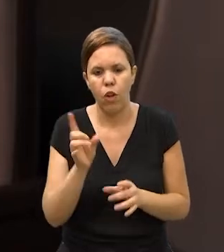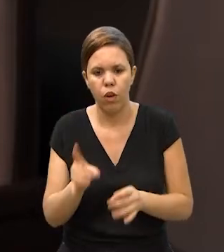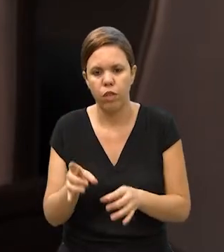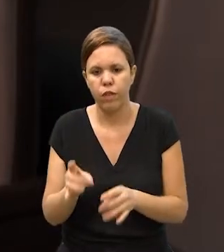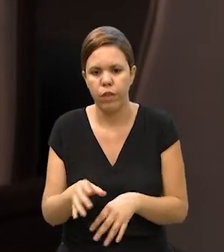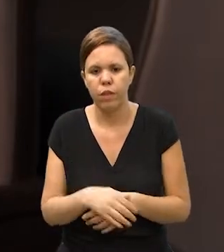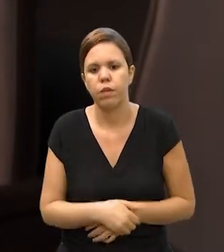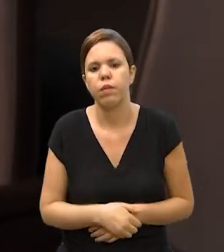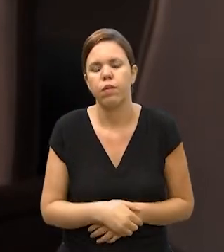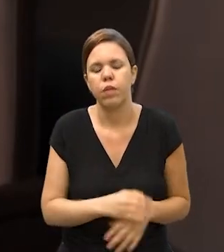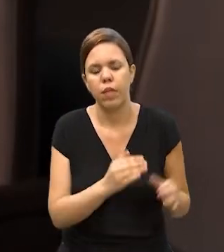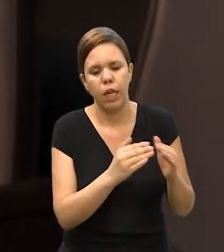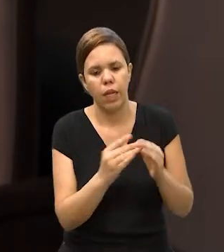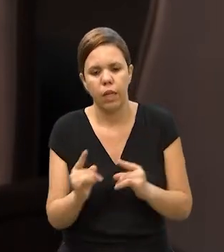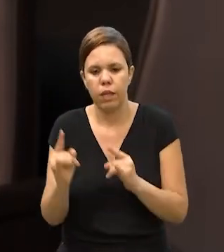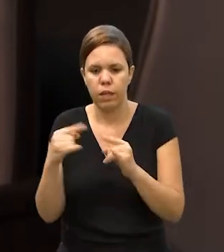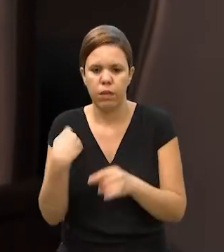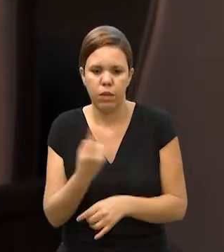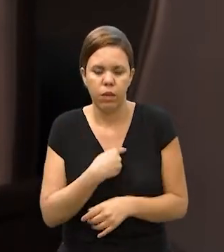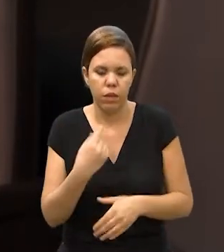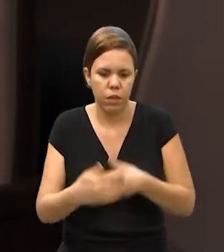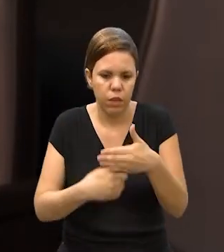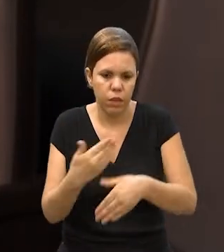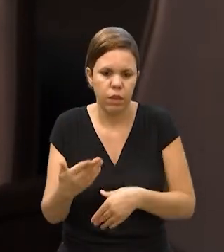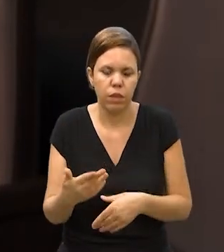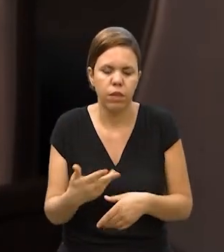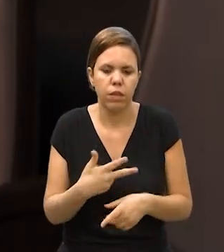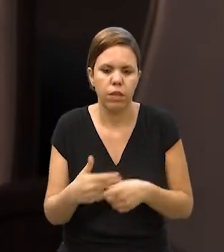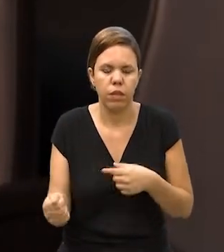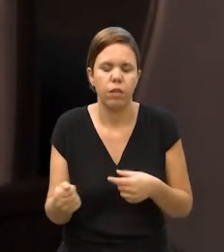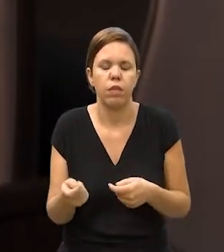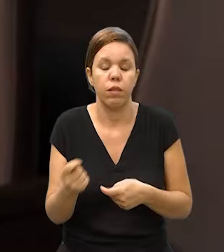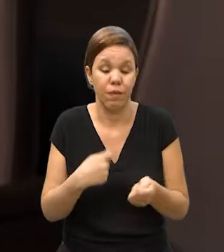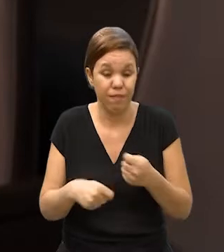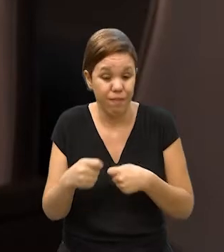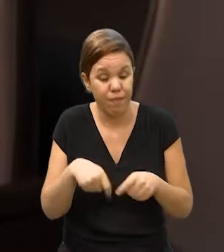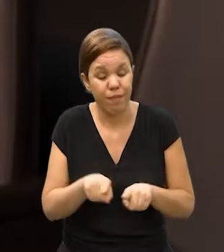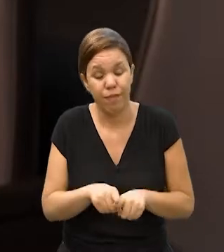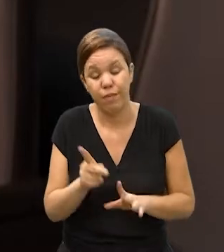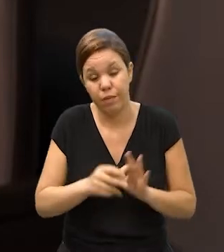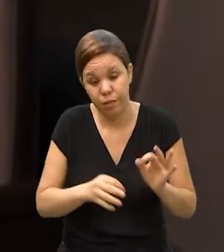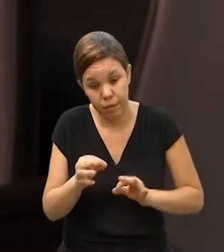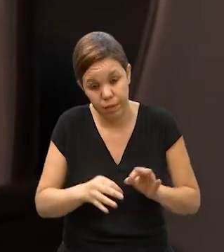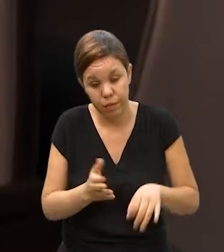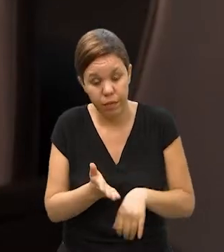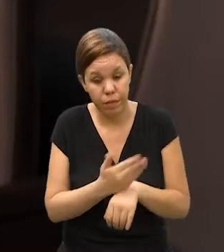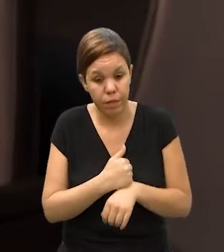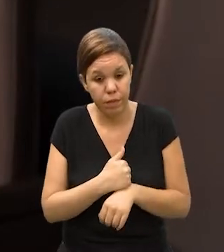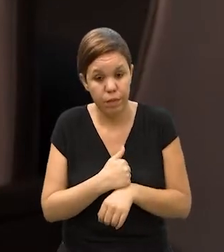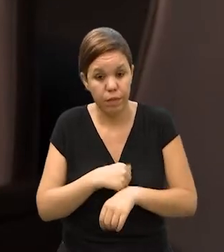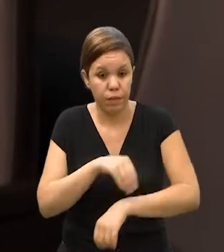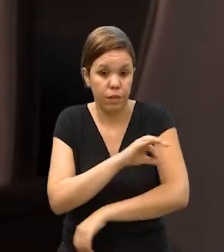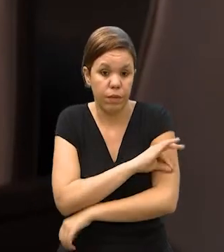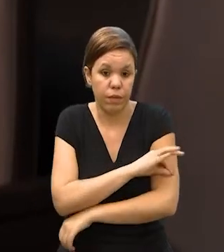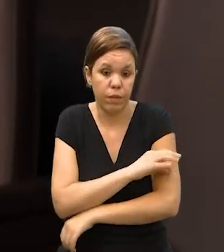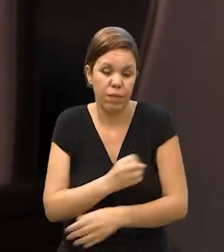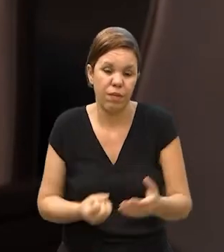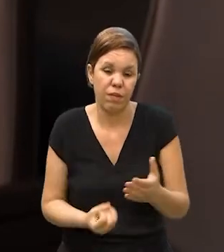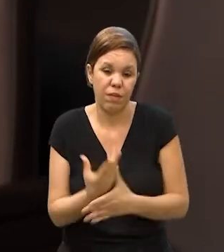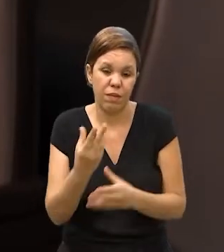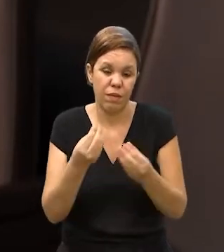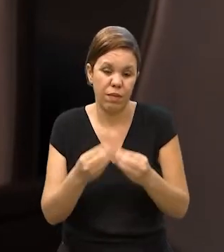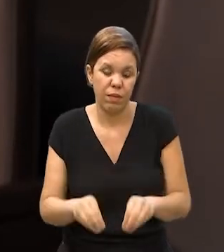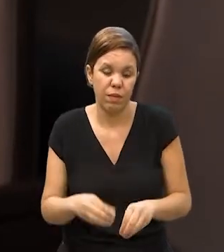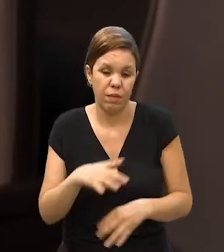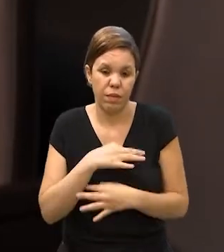venda daquele imóvel, né? Nós estamos ainda numa fase de recuperação da economia. Então, foi um projeto precipitado do Poder Executivo que causou enormes prejuízos